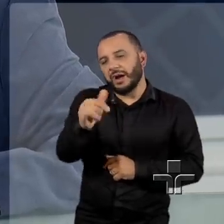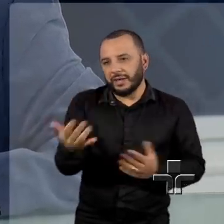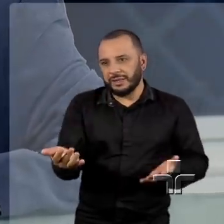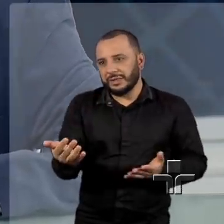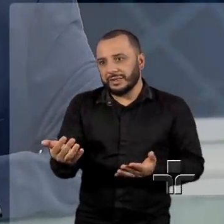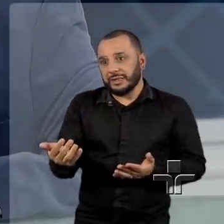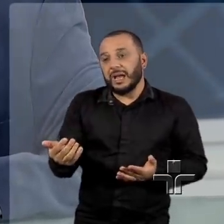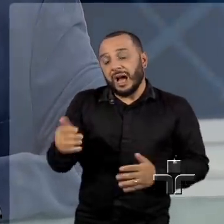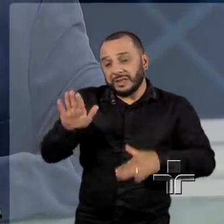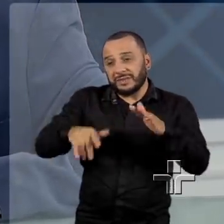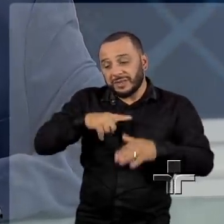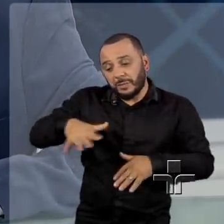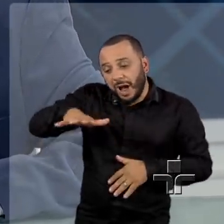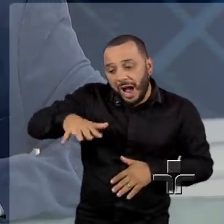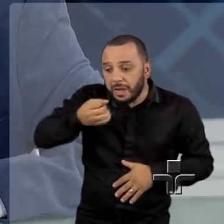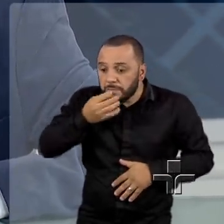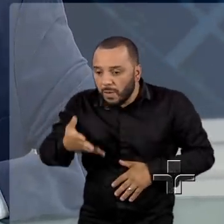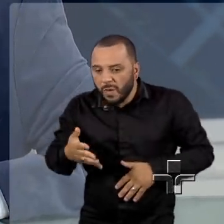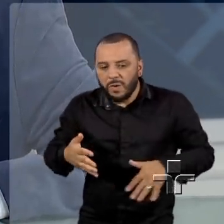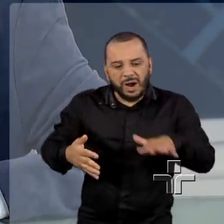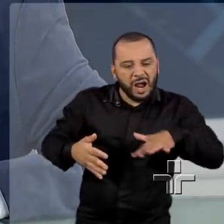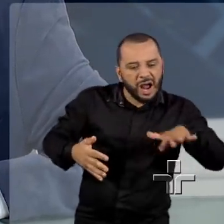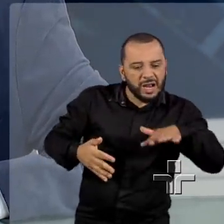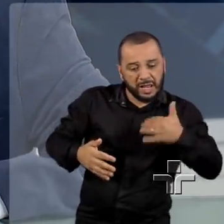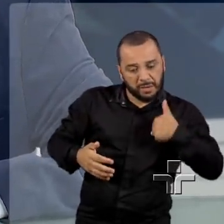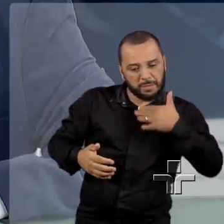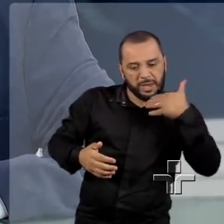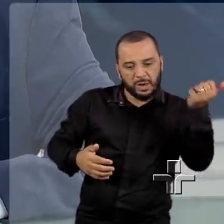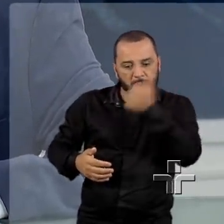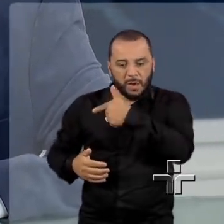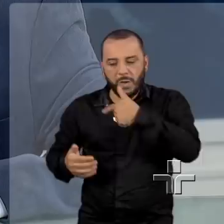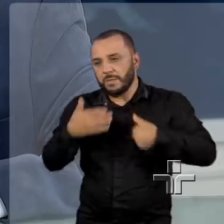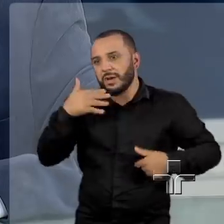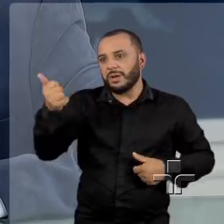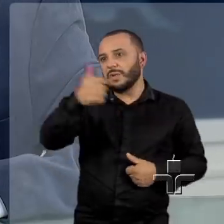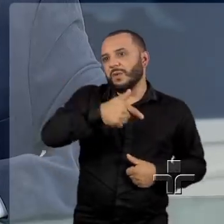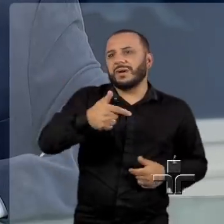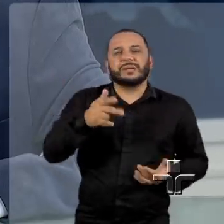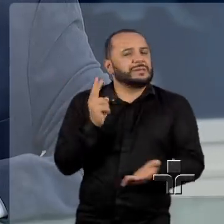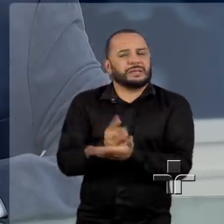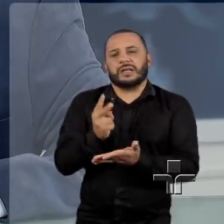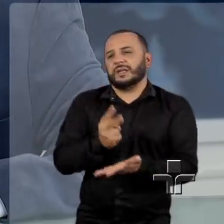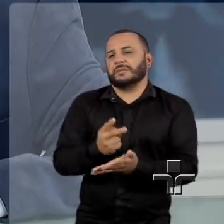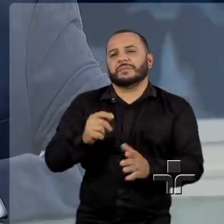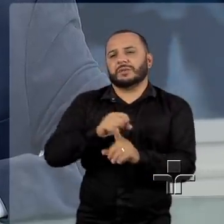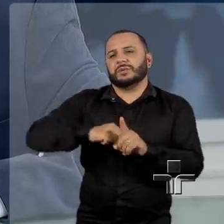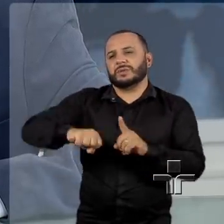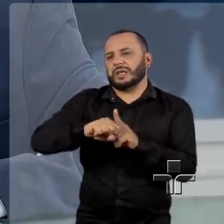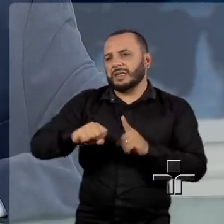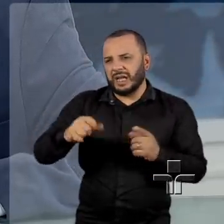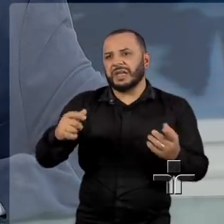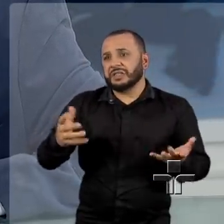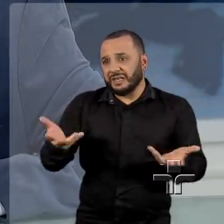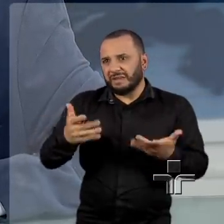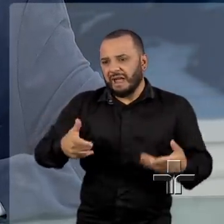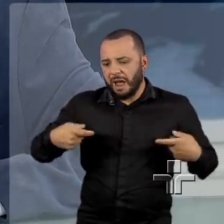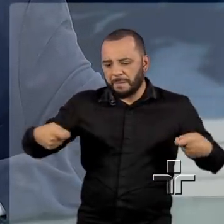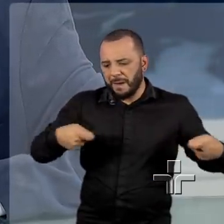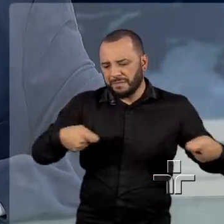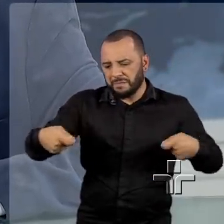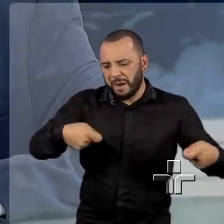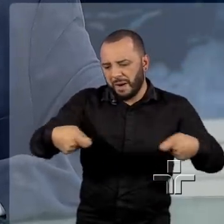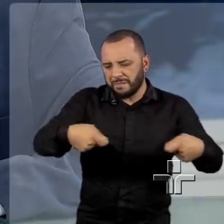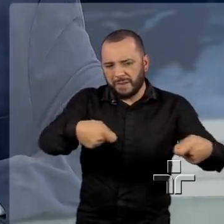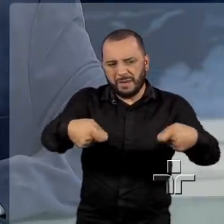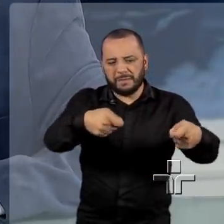não, mas em algumas coisas sim, e que a gente vive numa sociedade que estimula sucesso o tempo inteiro, competição o tempo todo,